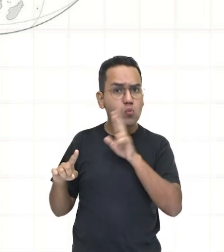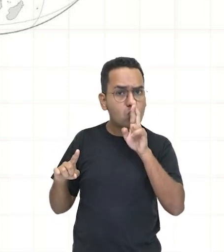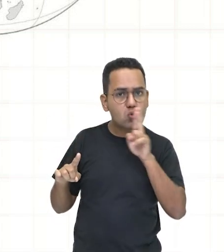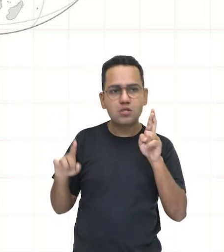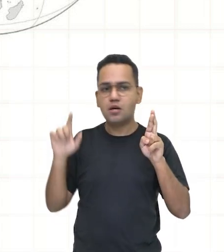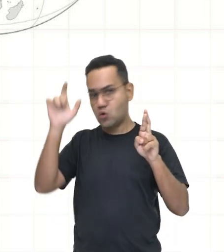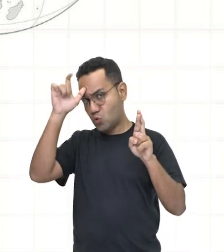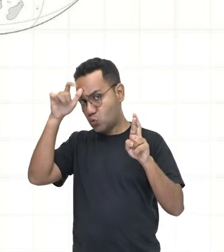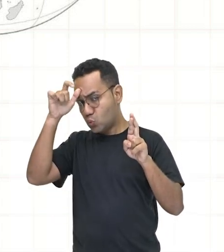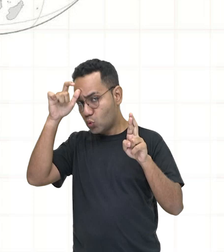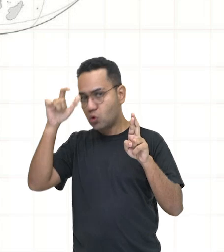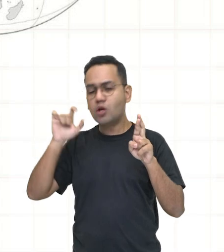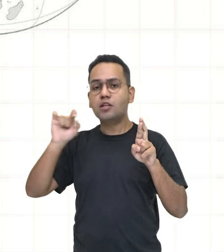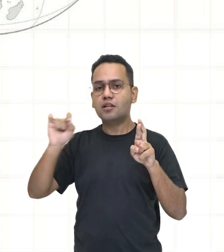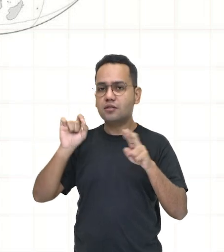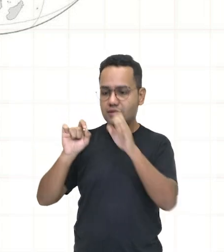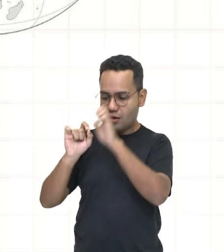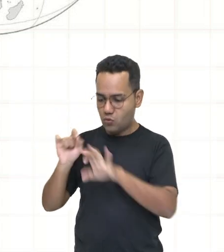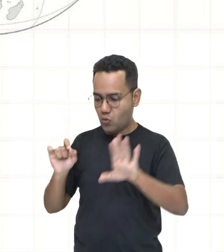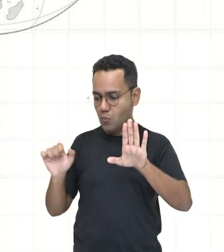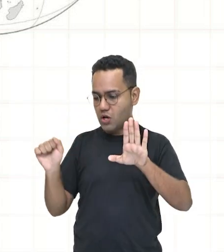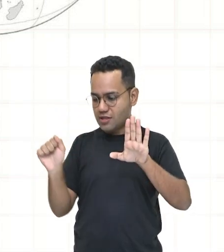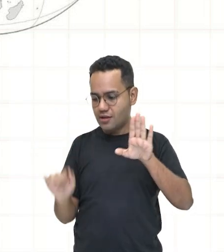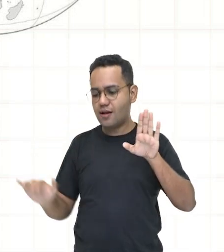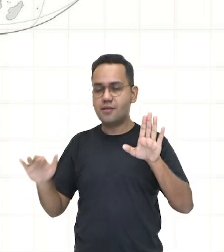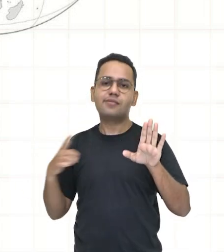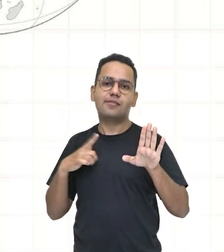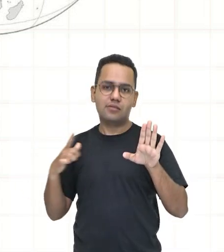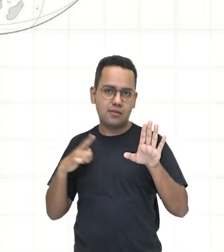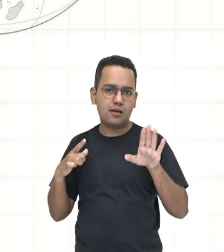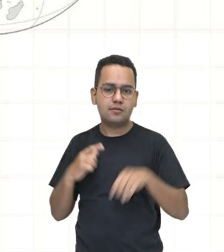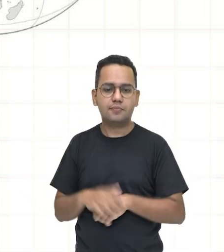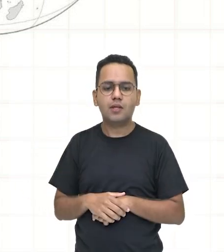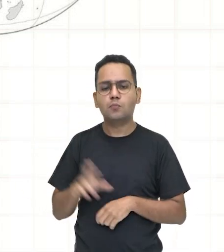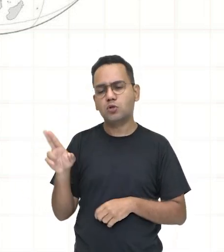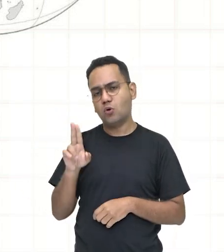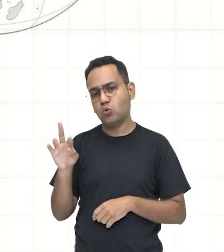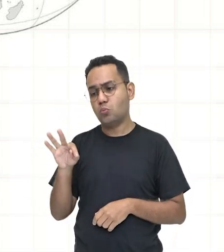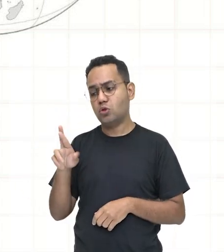Europa quanto na Ásia. Por isso,